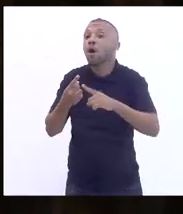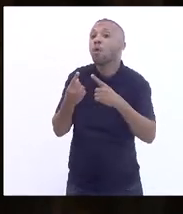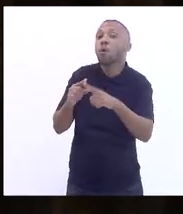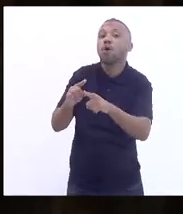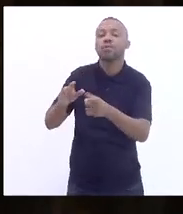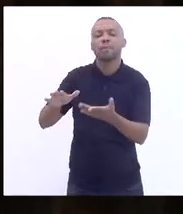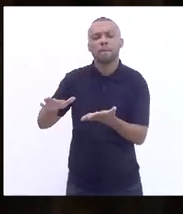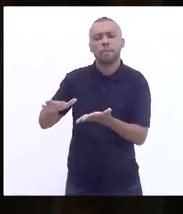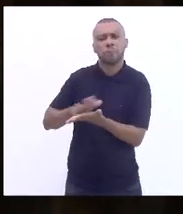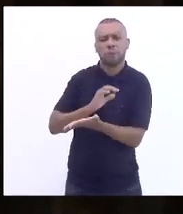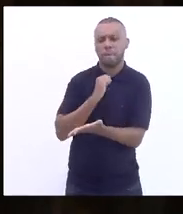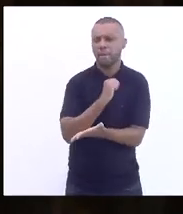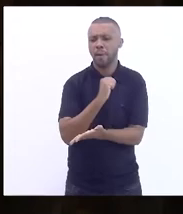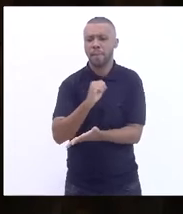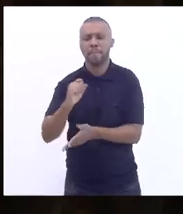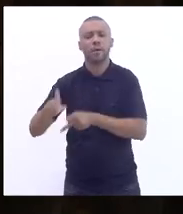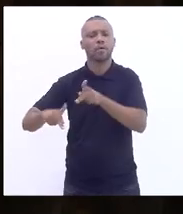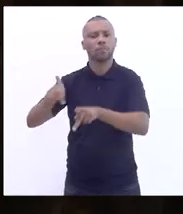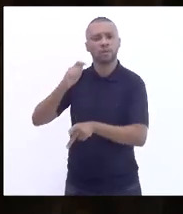negra